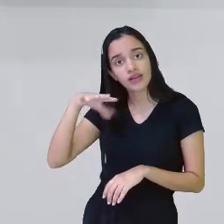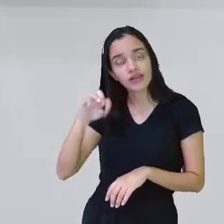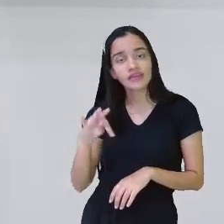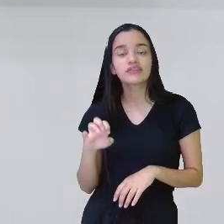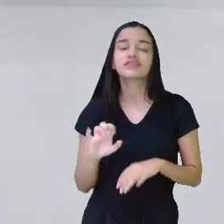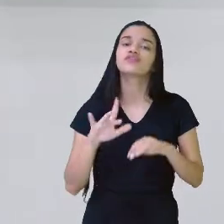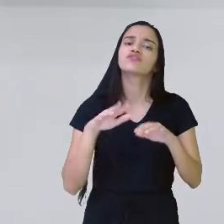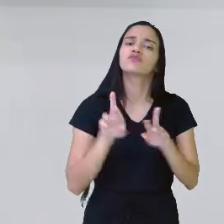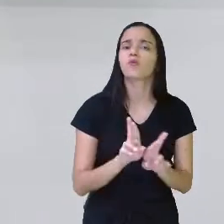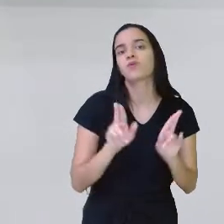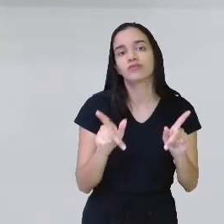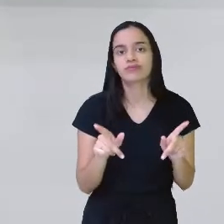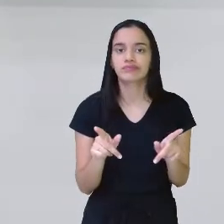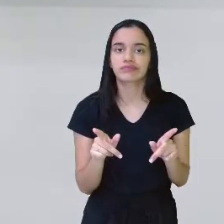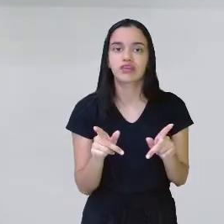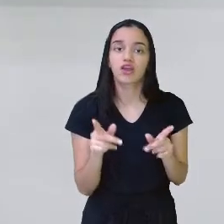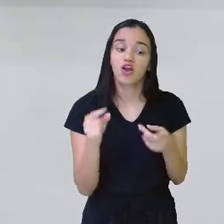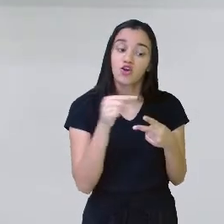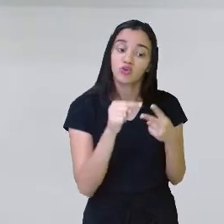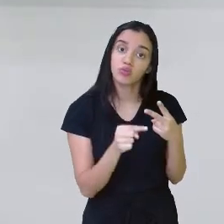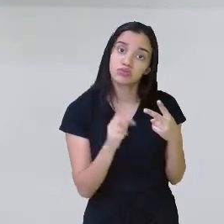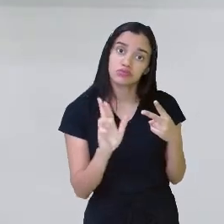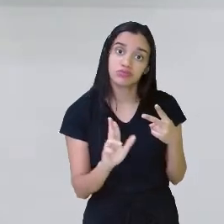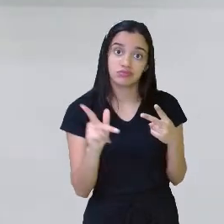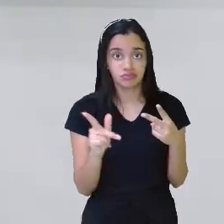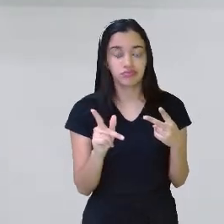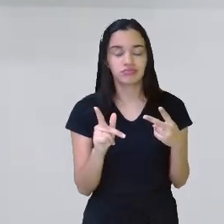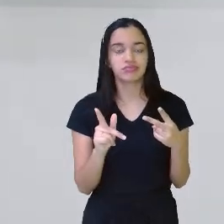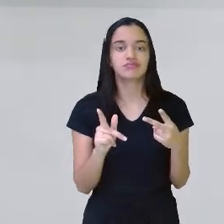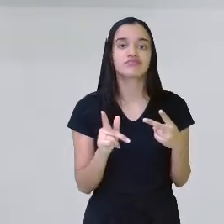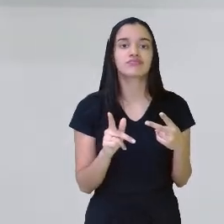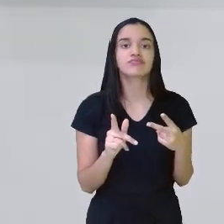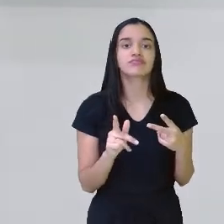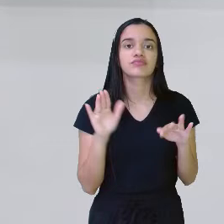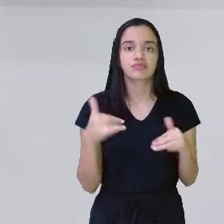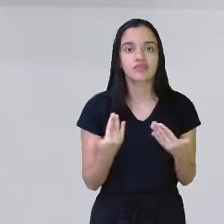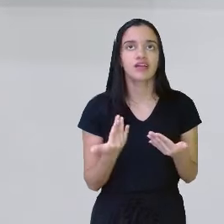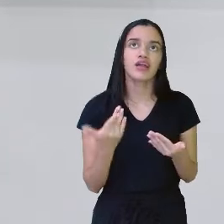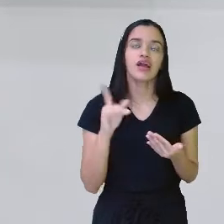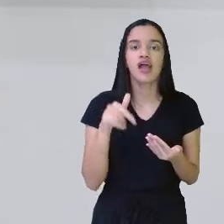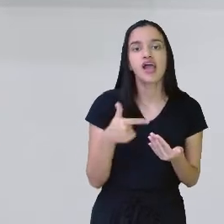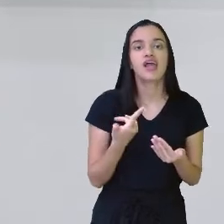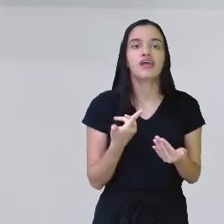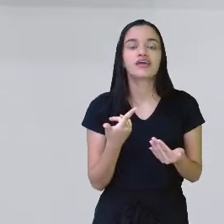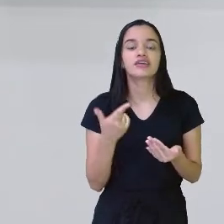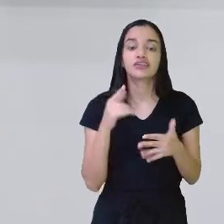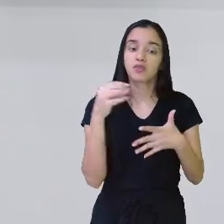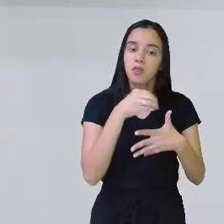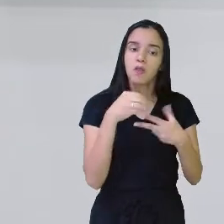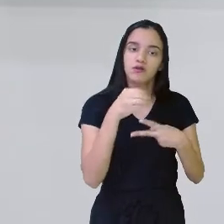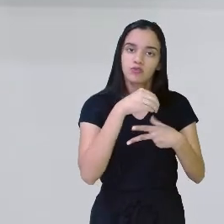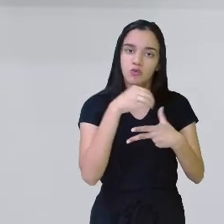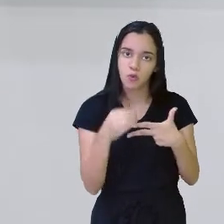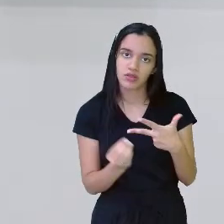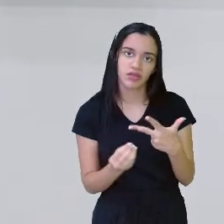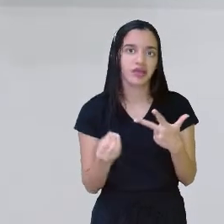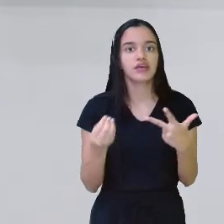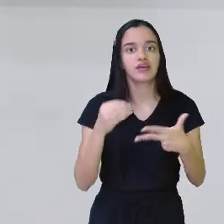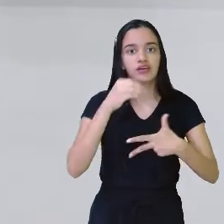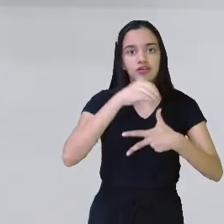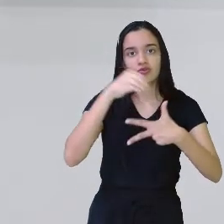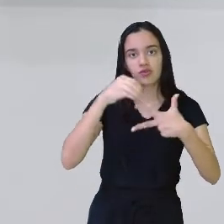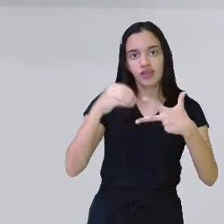coisas diferentes, coesão e coerência, elas, né, são coisas diferentes, é que no Enem, por exemplo, elas